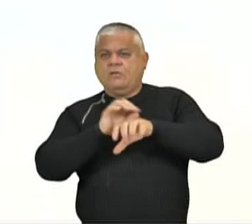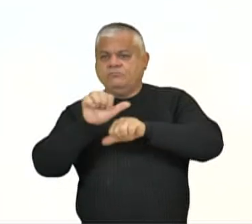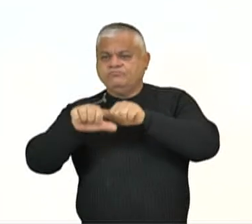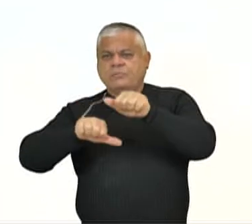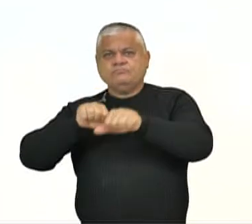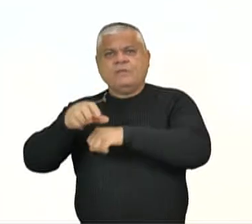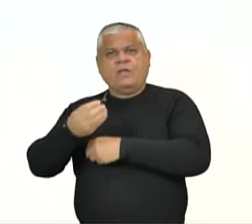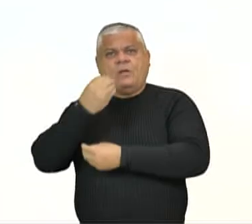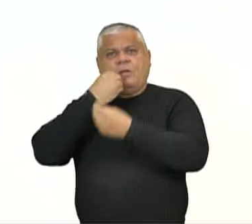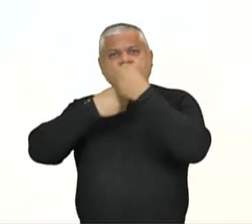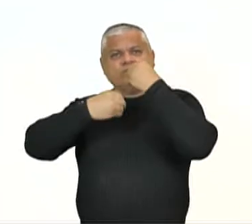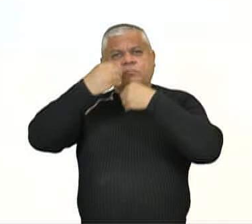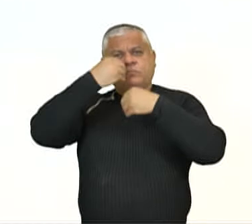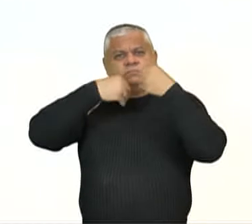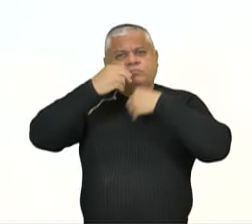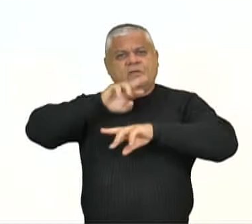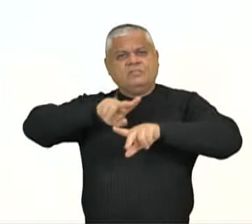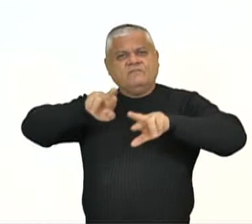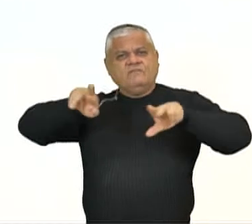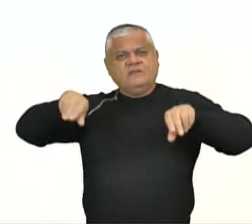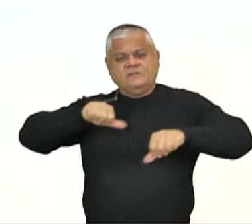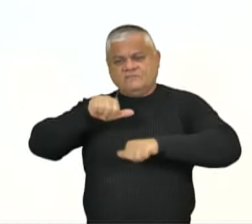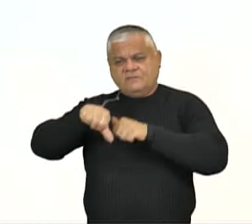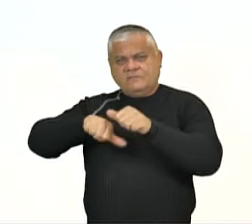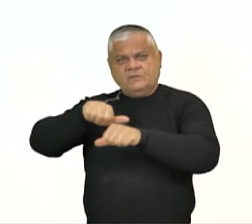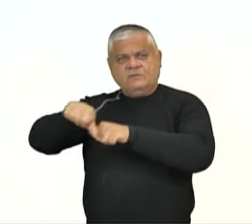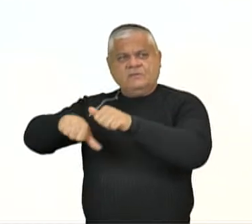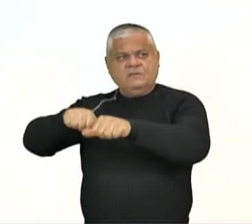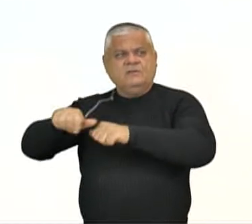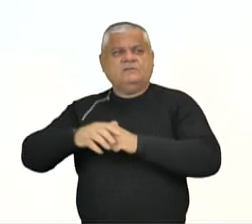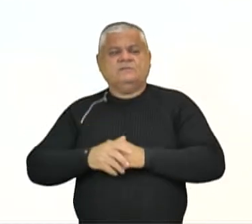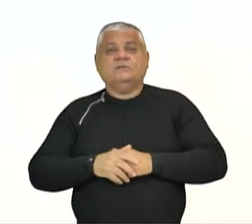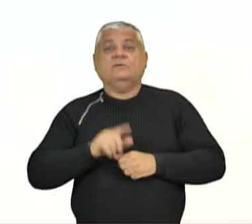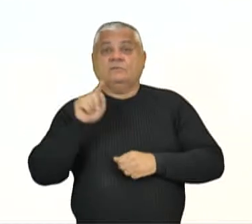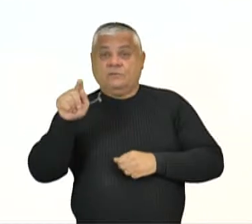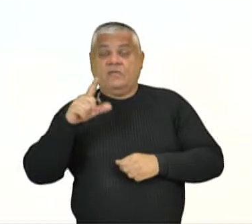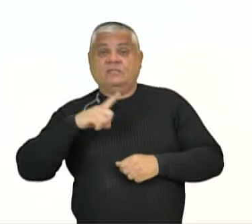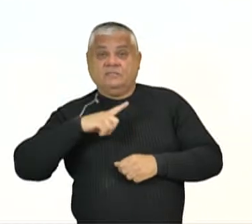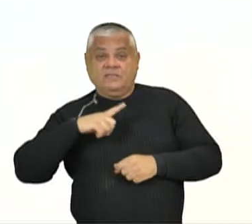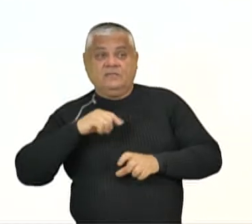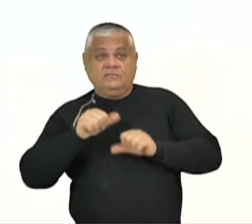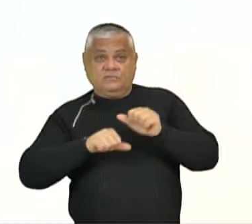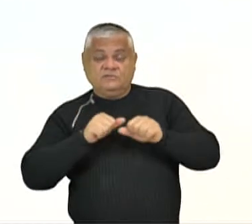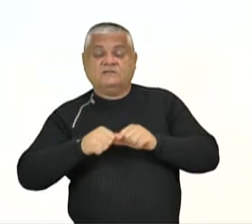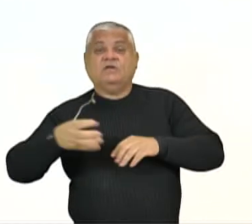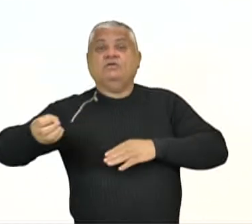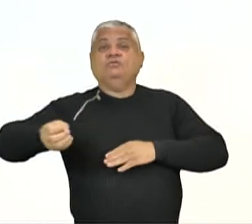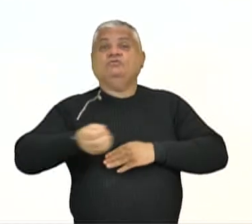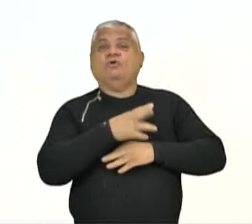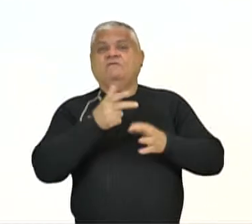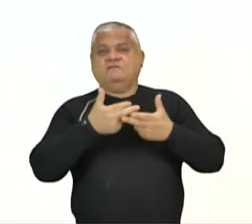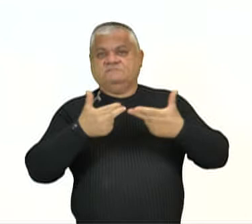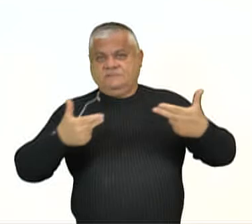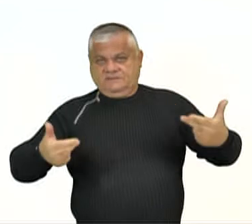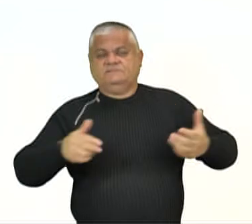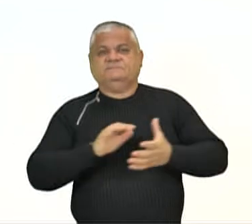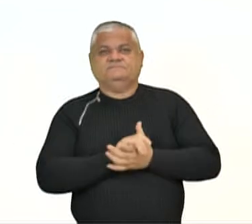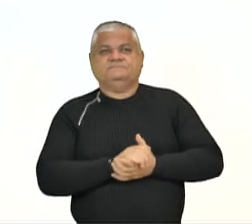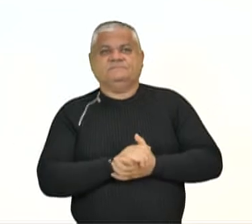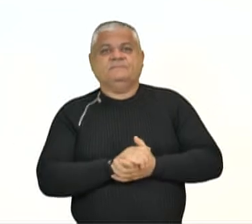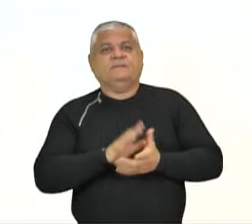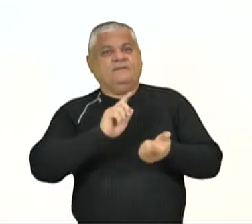alimento disponível no meio é diferente e eles vão mudando o bico. E essas mudanças levam, então, a espécies diferentes.